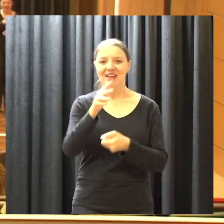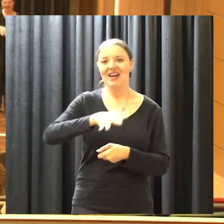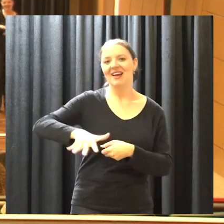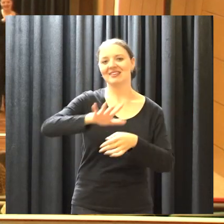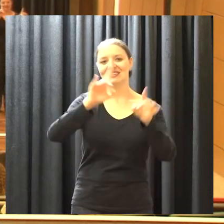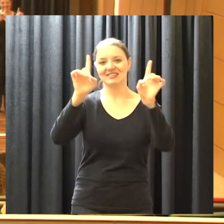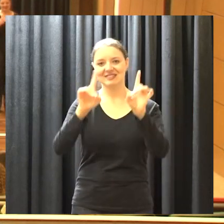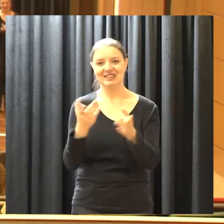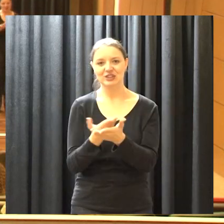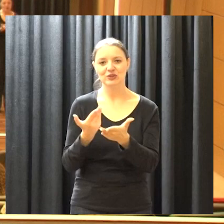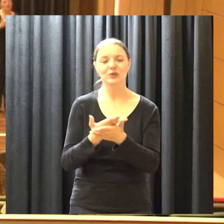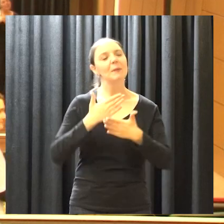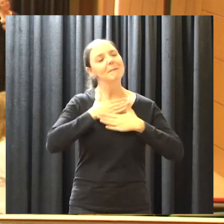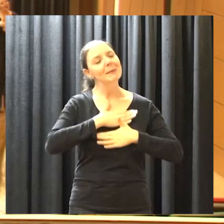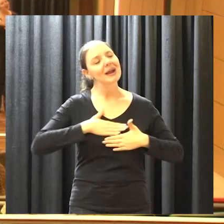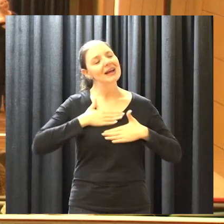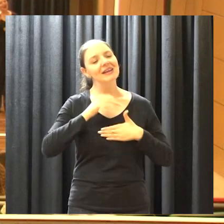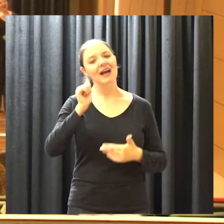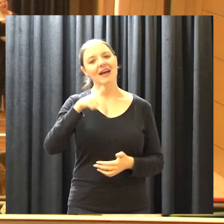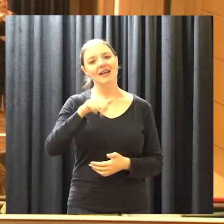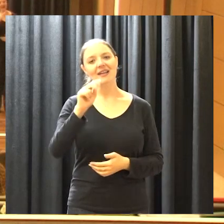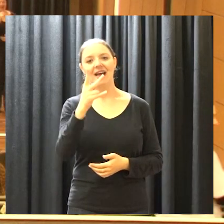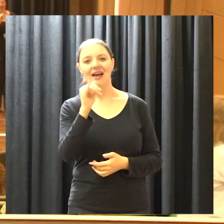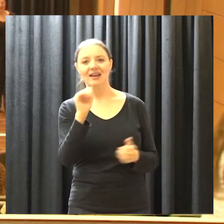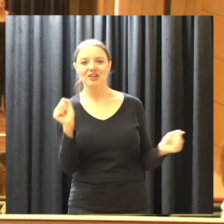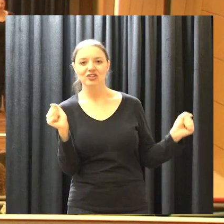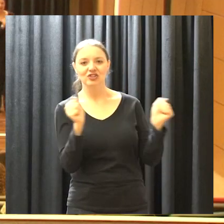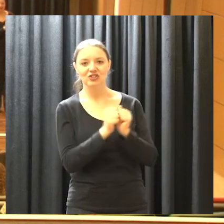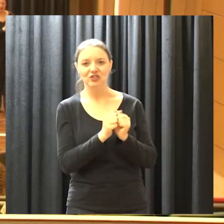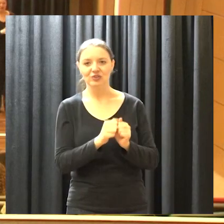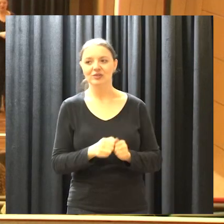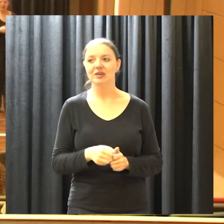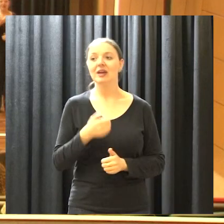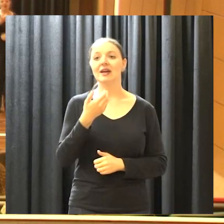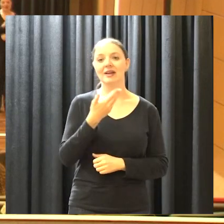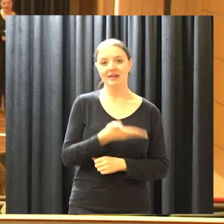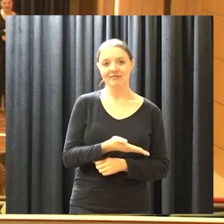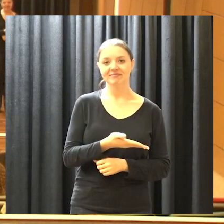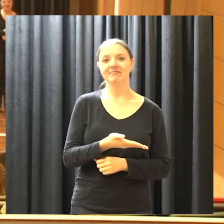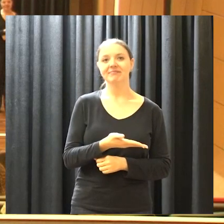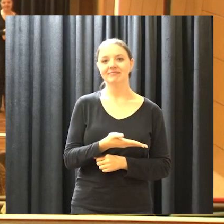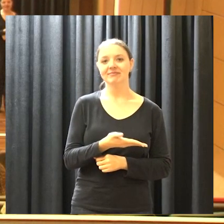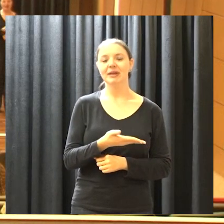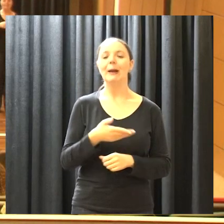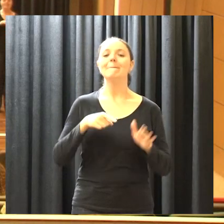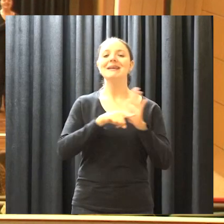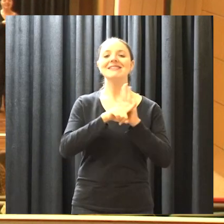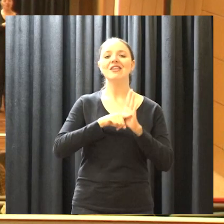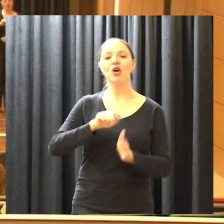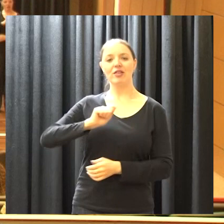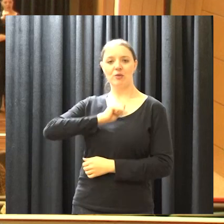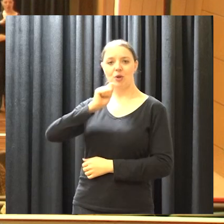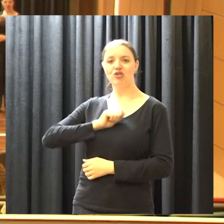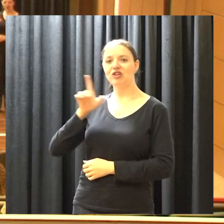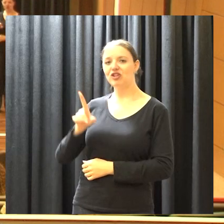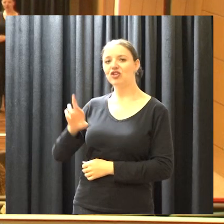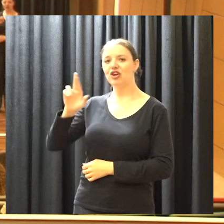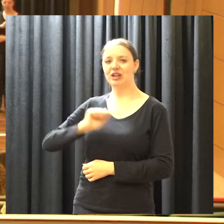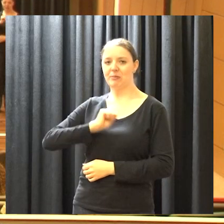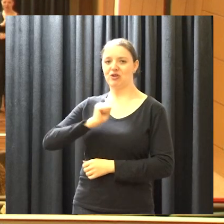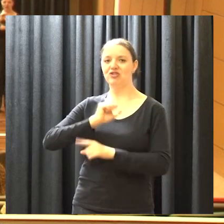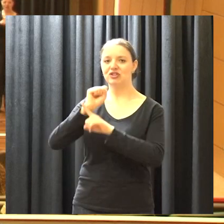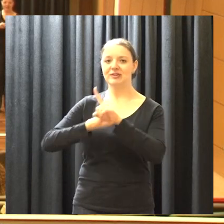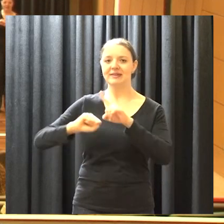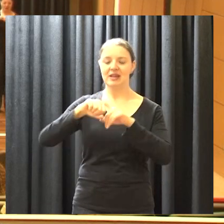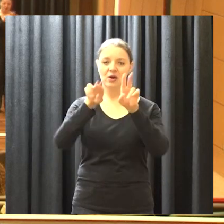deficiência. Então, é um prazer ter a Anaí aqui. Anaí Guedes de Mello é antropóloga, doutora em antropologia social pela